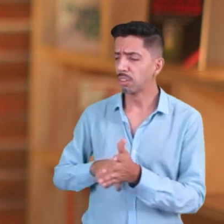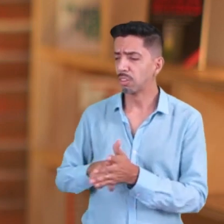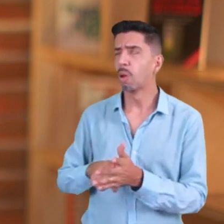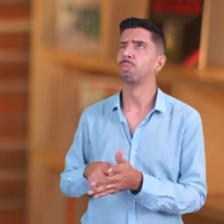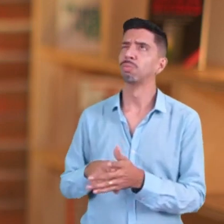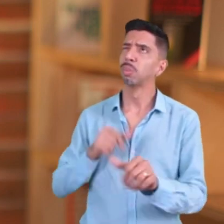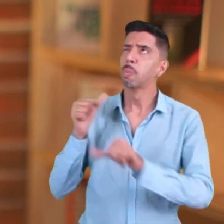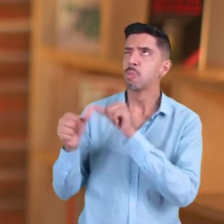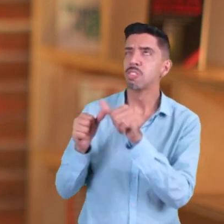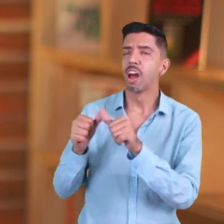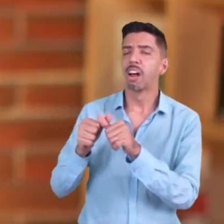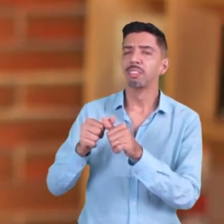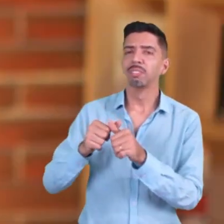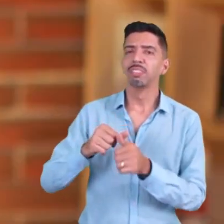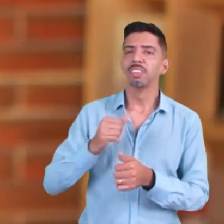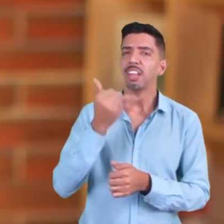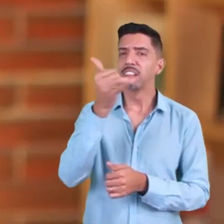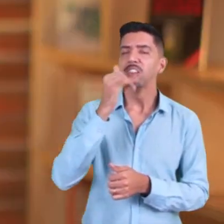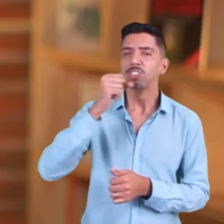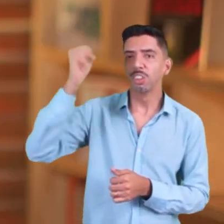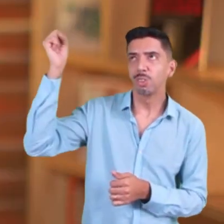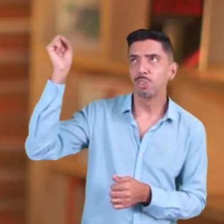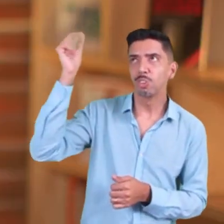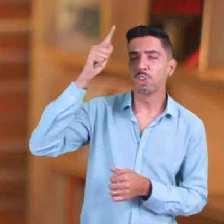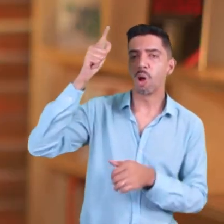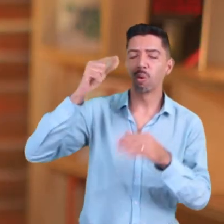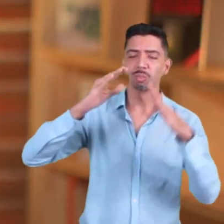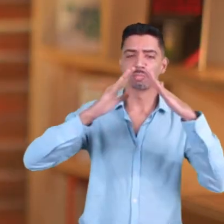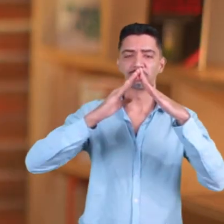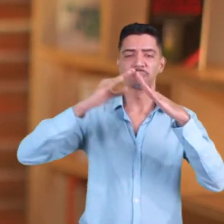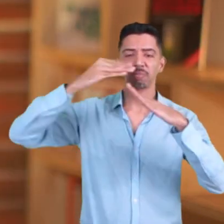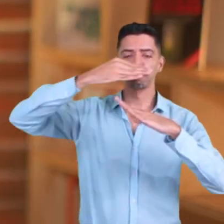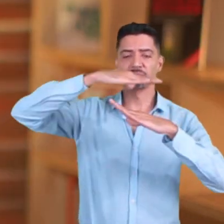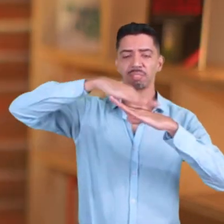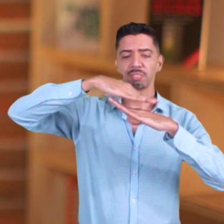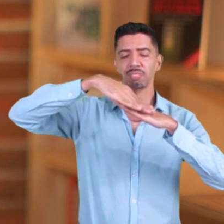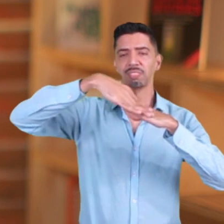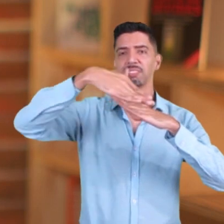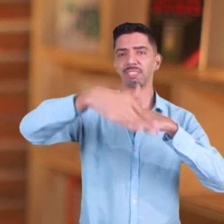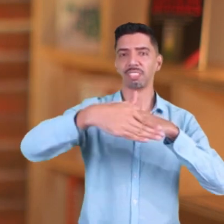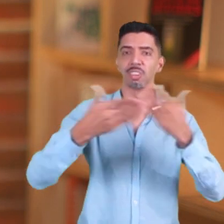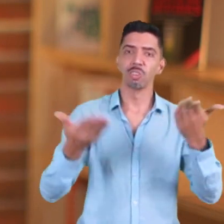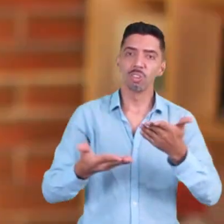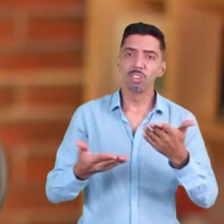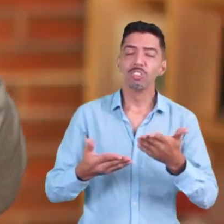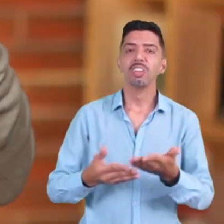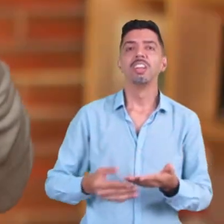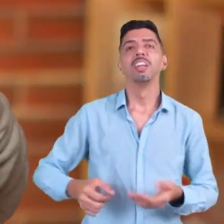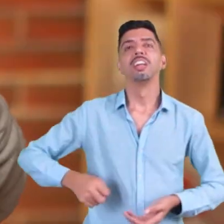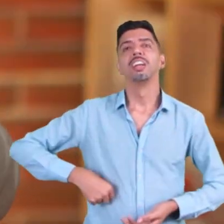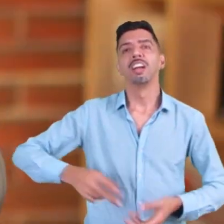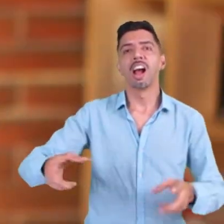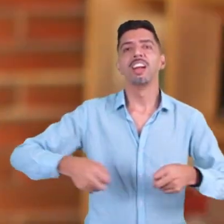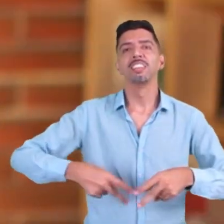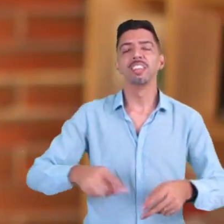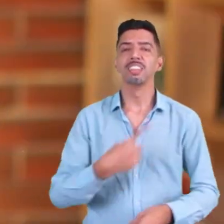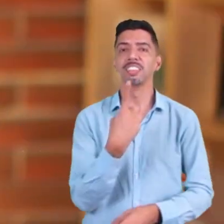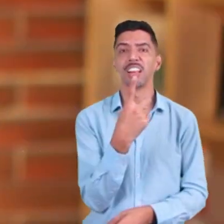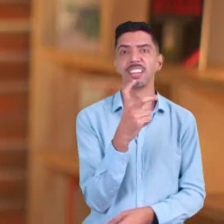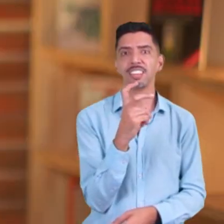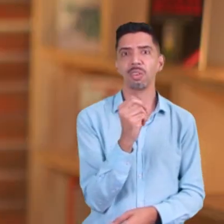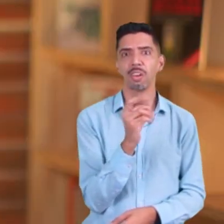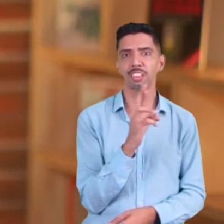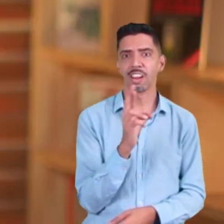colocar energia solar. Resultado, hoje nós gastamos R$ 150 por mês de